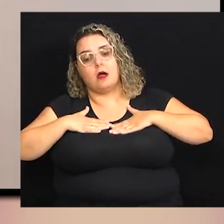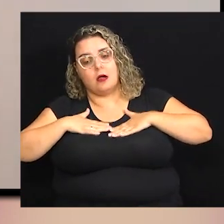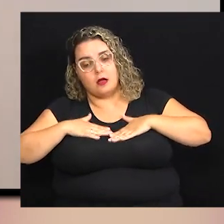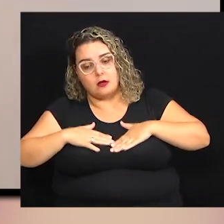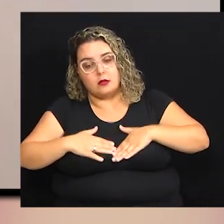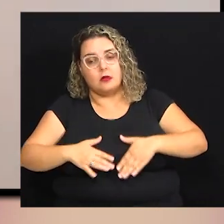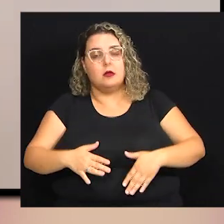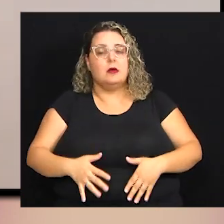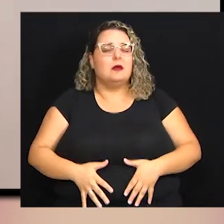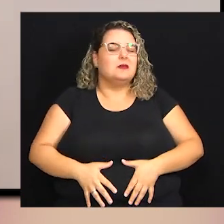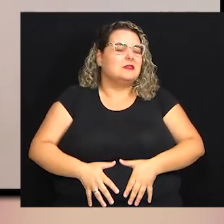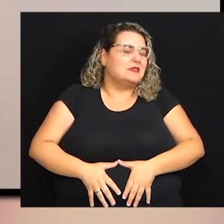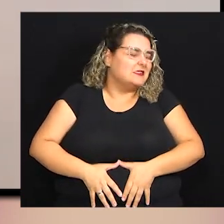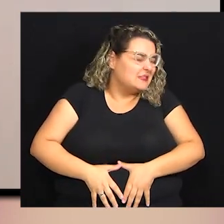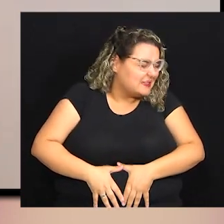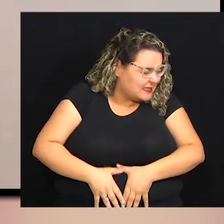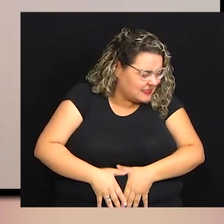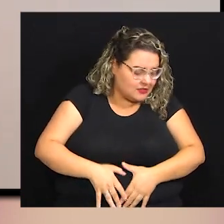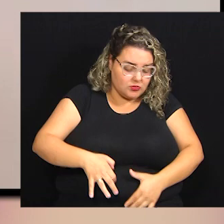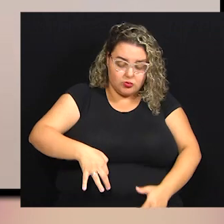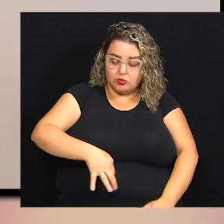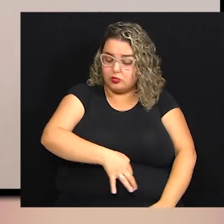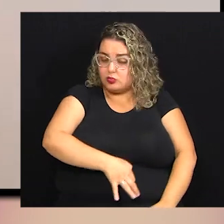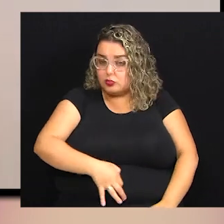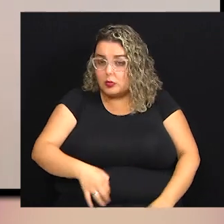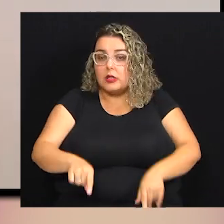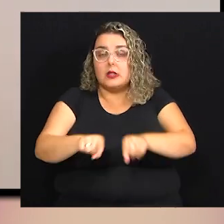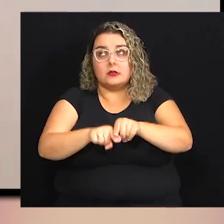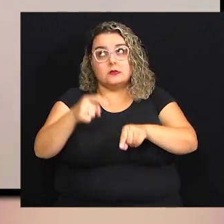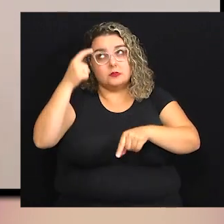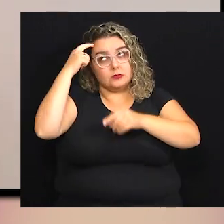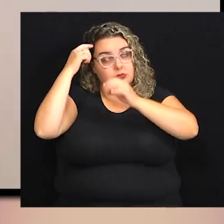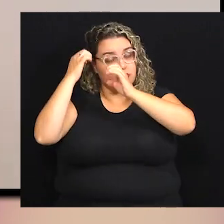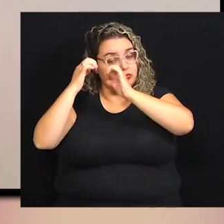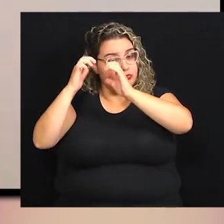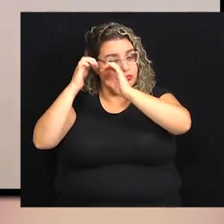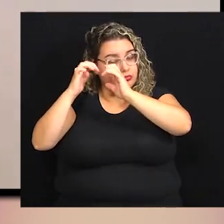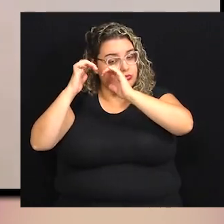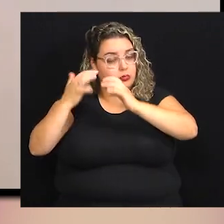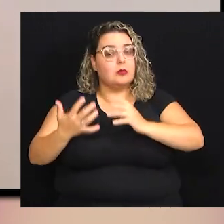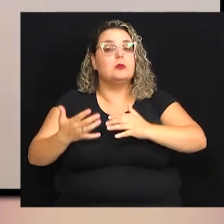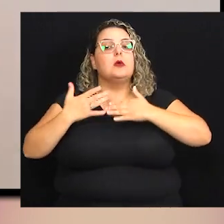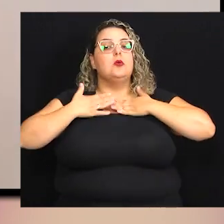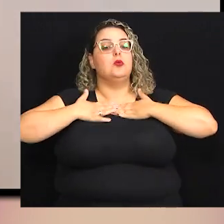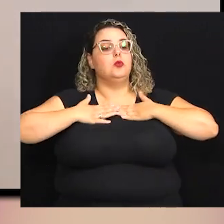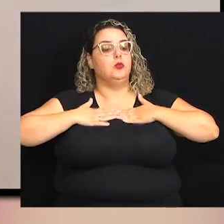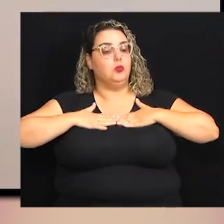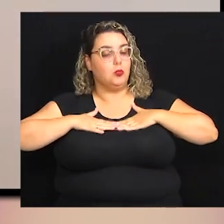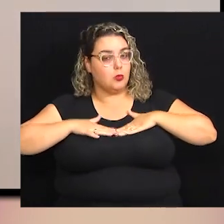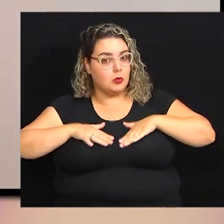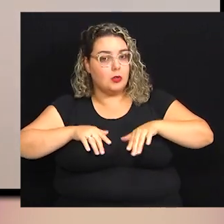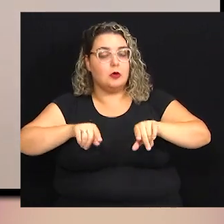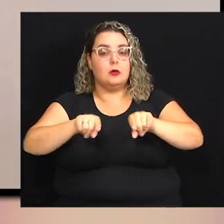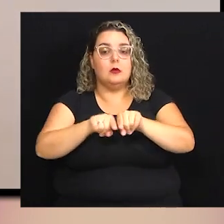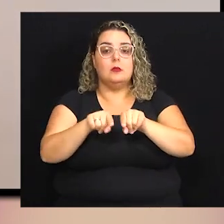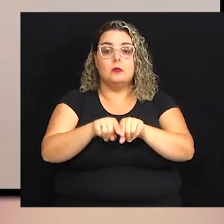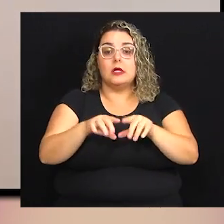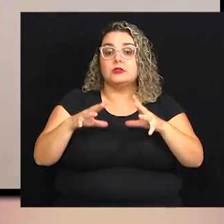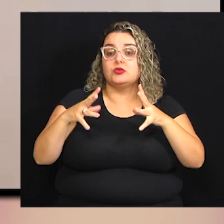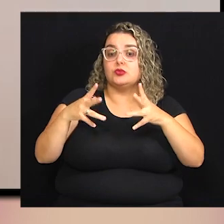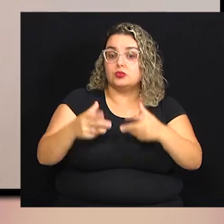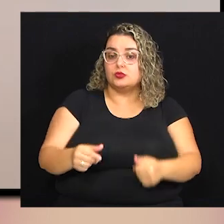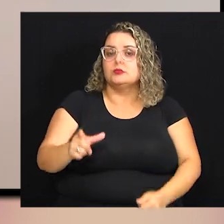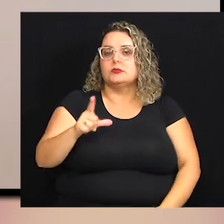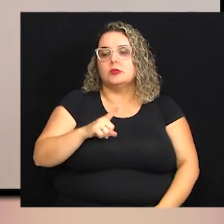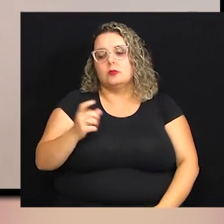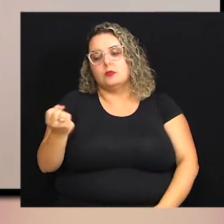as cólicas intestinais, eles vão também para o cérebro, onde eles acalmam também, mas tudo